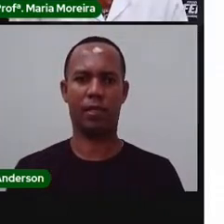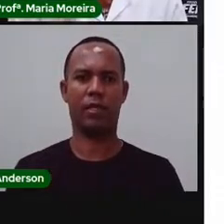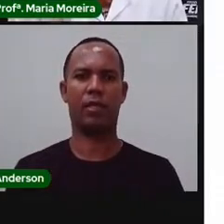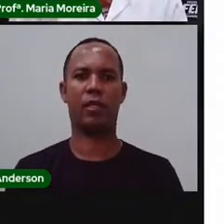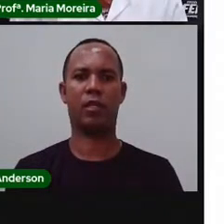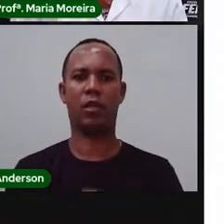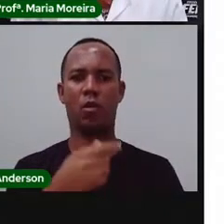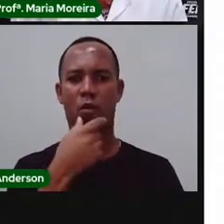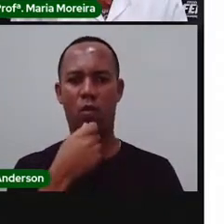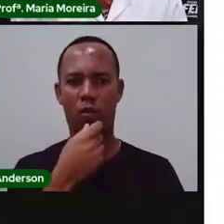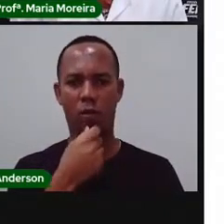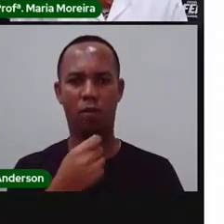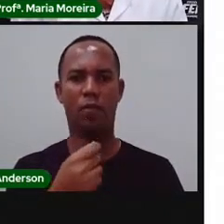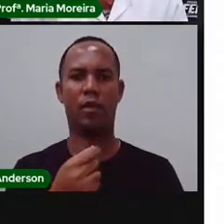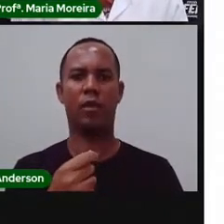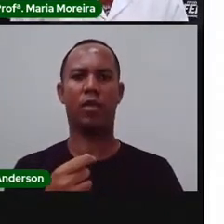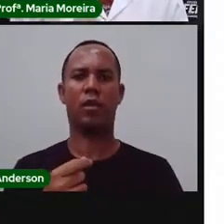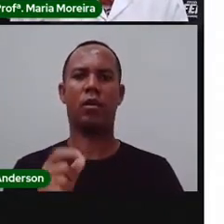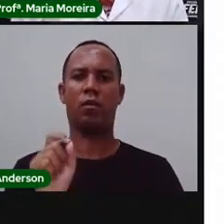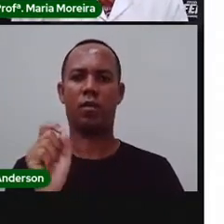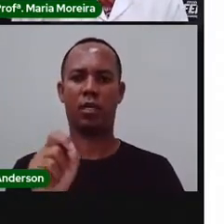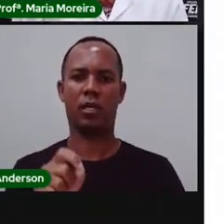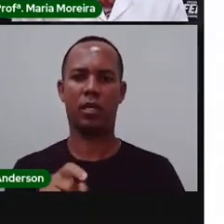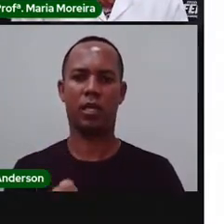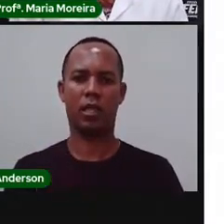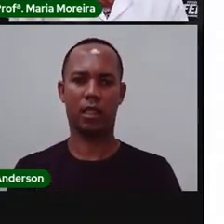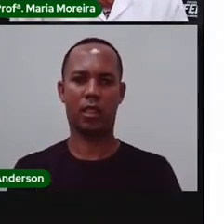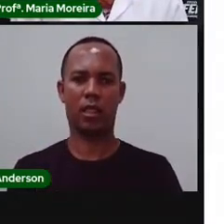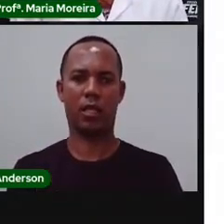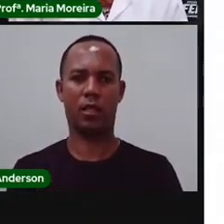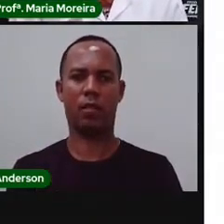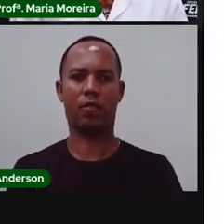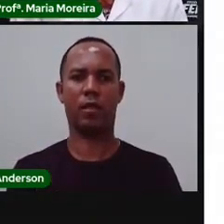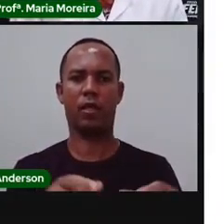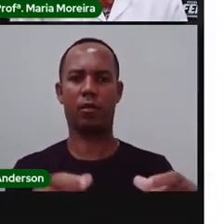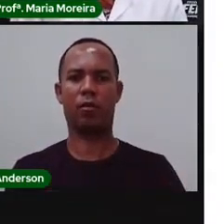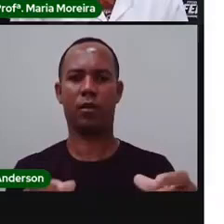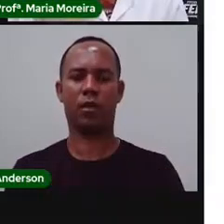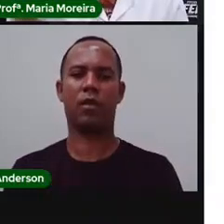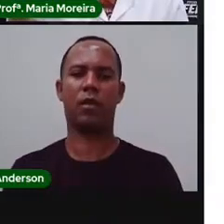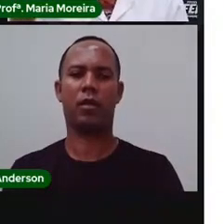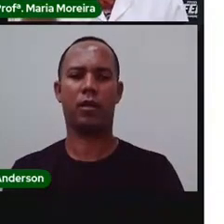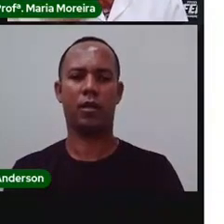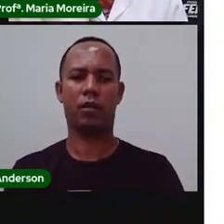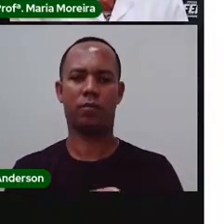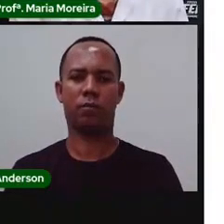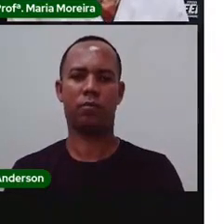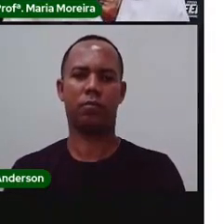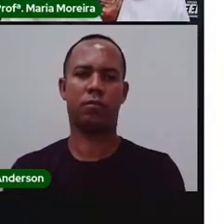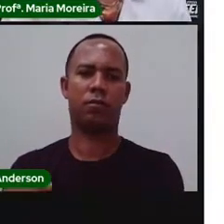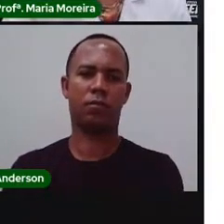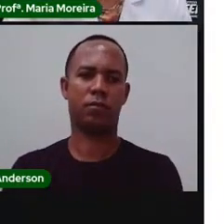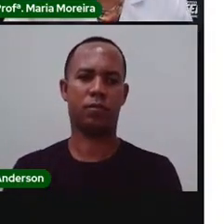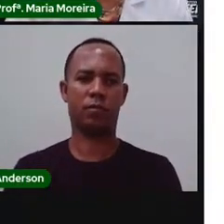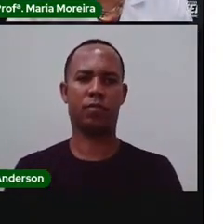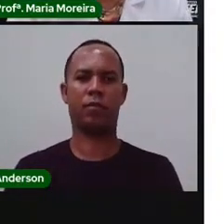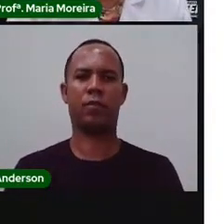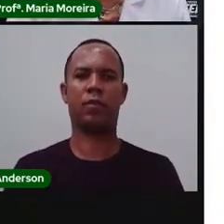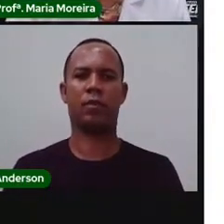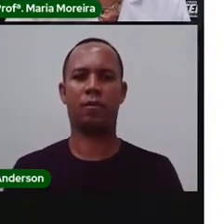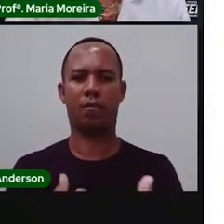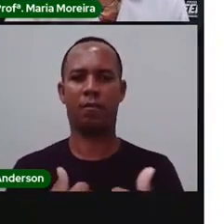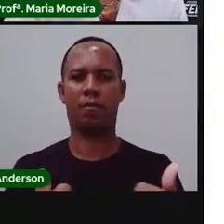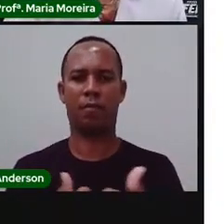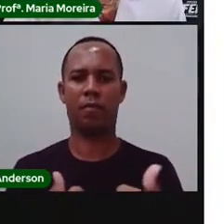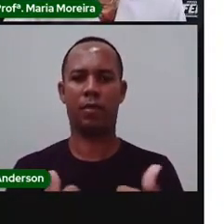de Jesus do Perdão e Santana do Camisão, que é o atual município de Pirá, que acabou também se separando de Feira de